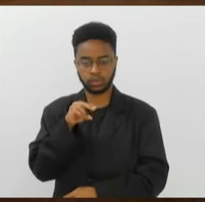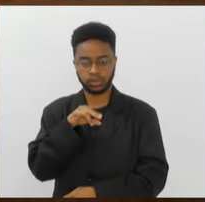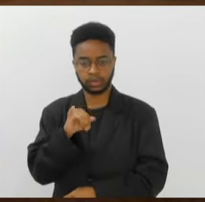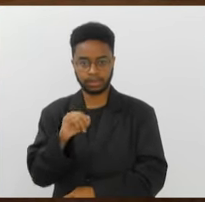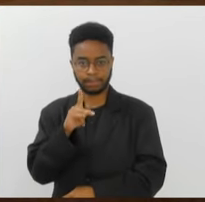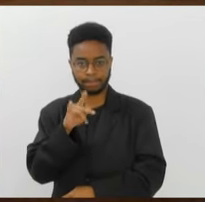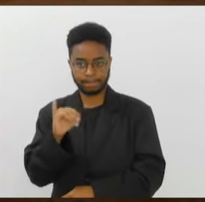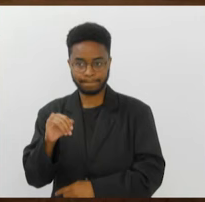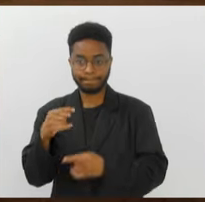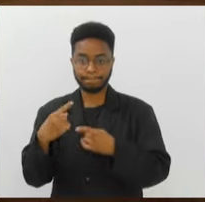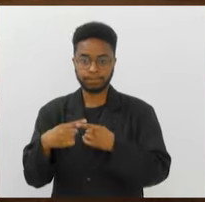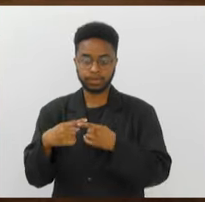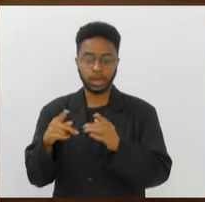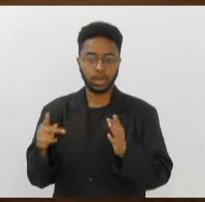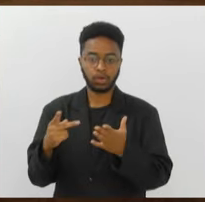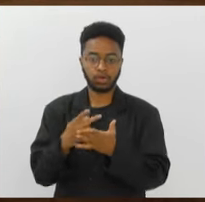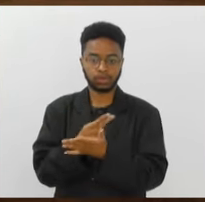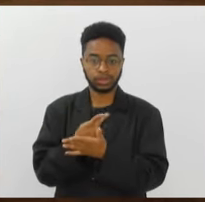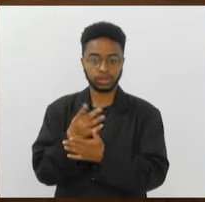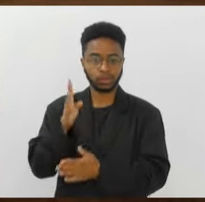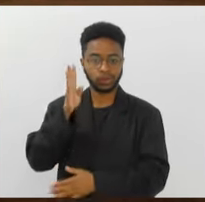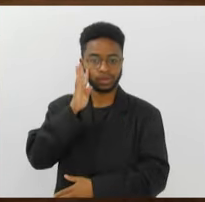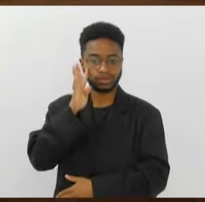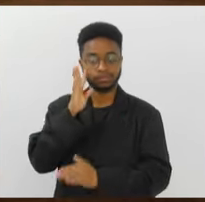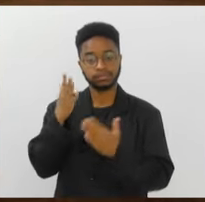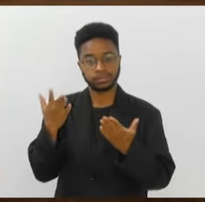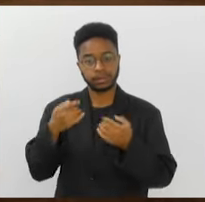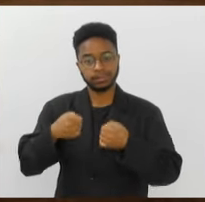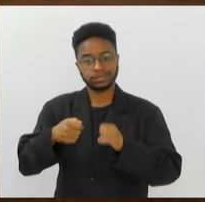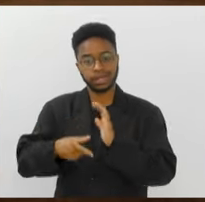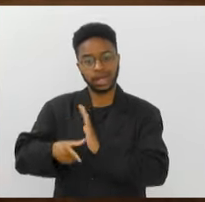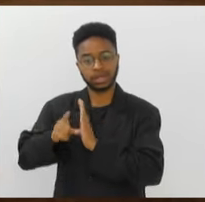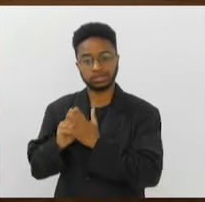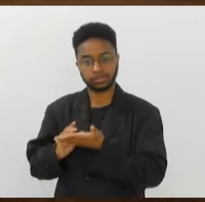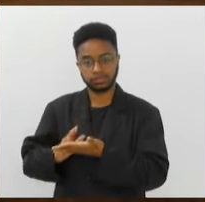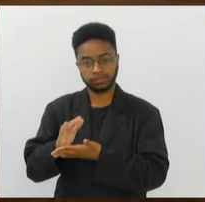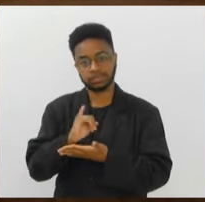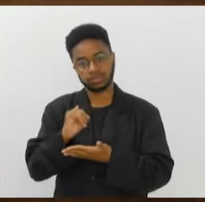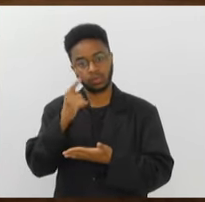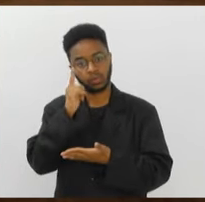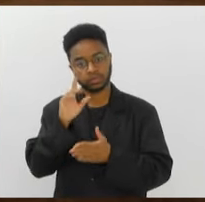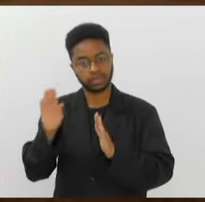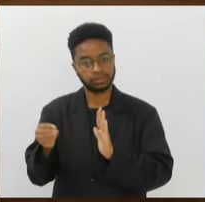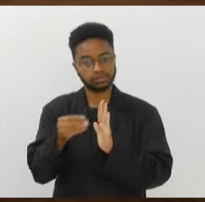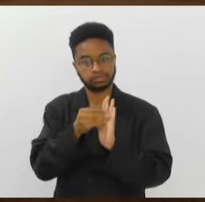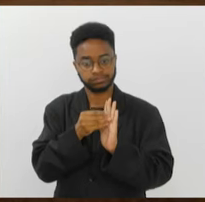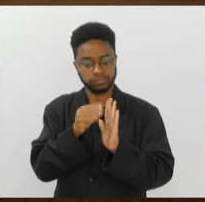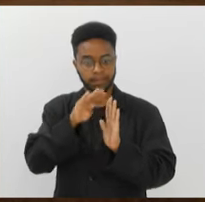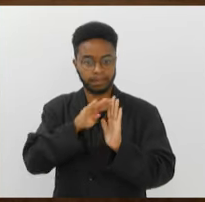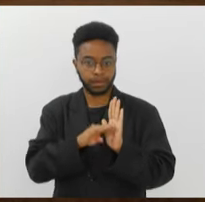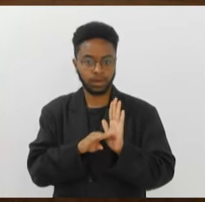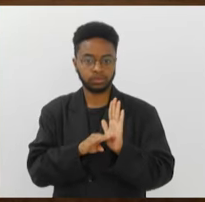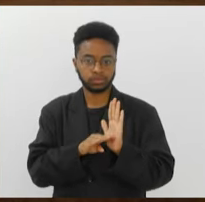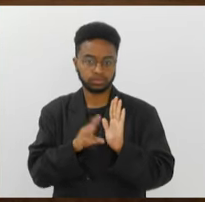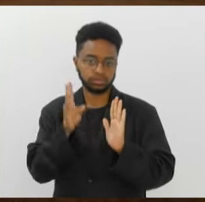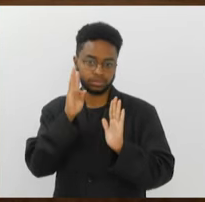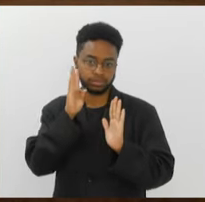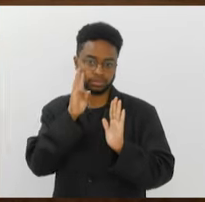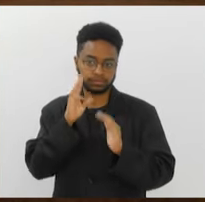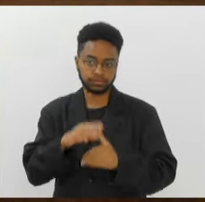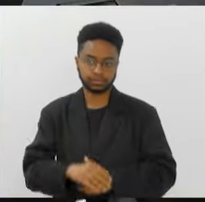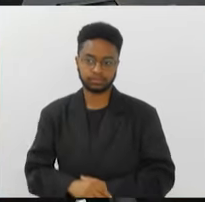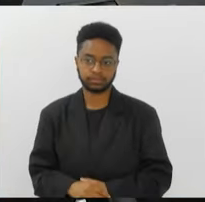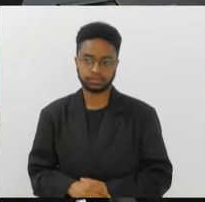a cerimônia será na quarta e o plenário precisa aprovar antes. Se o senhor puder fazer a gentileza de trazer na terça.